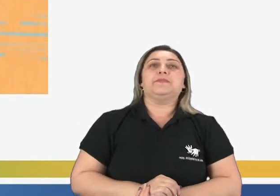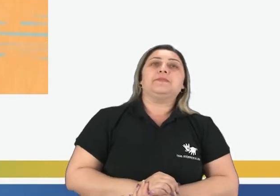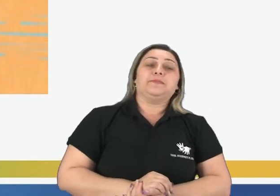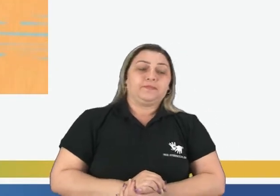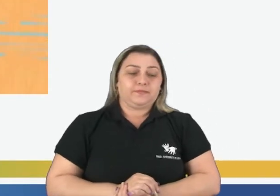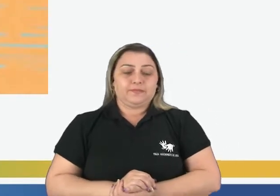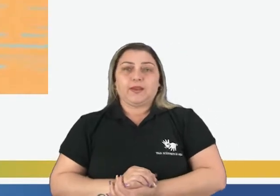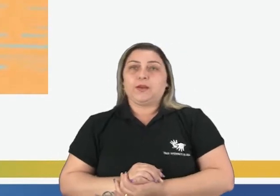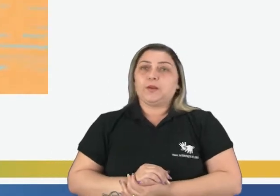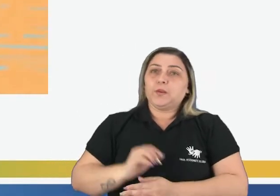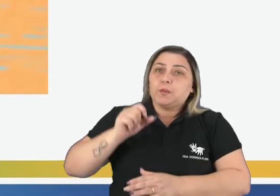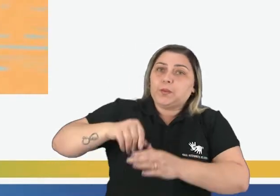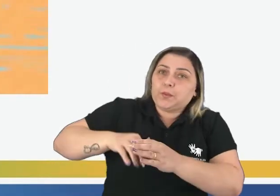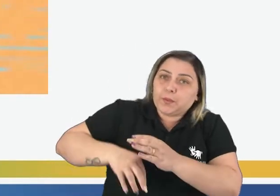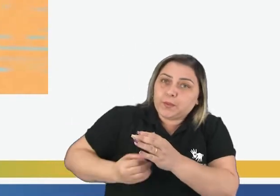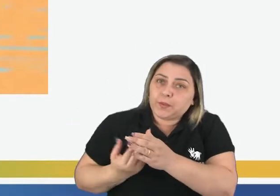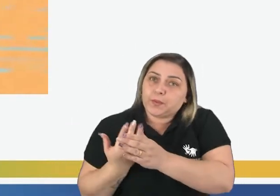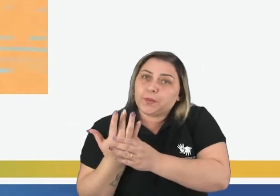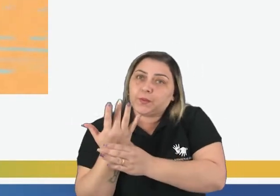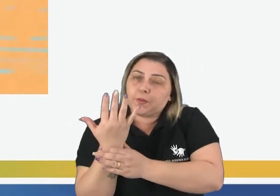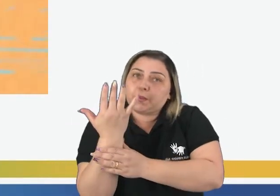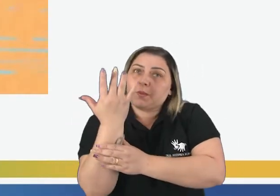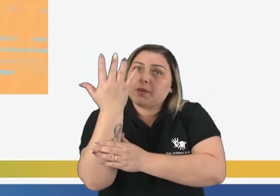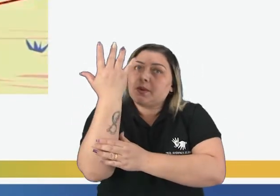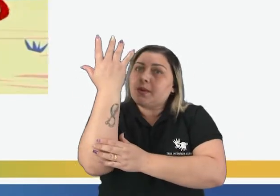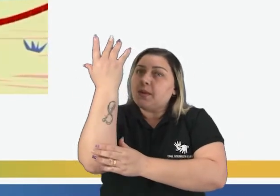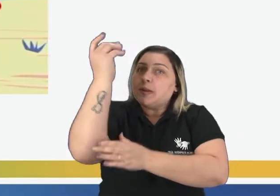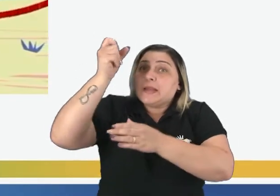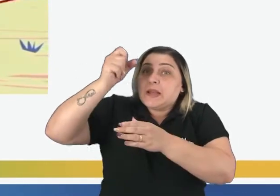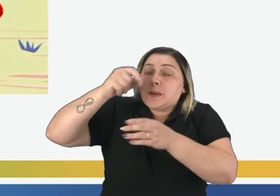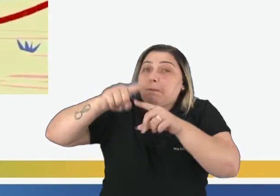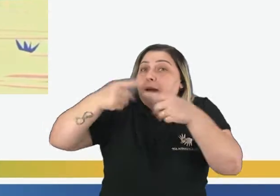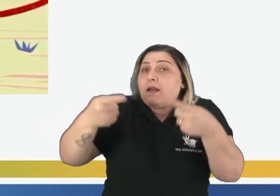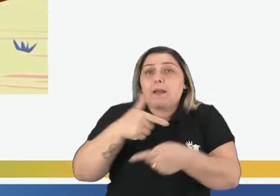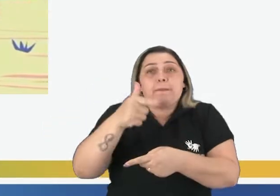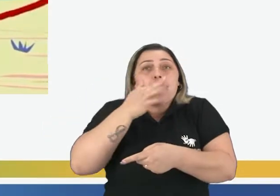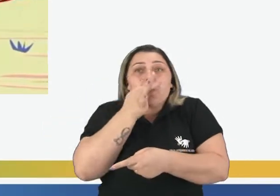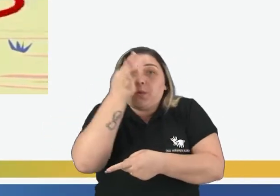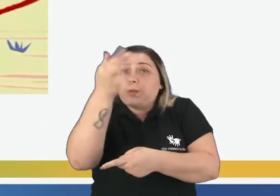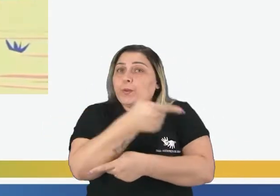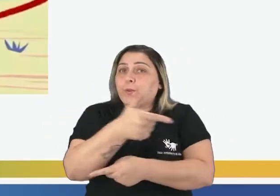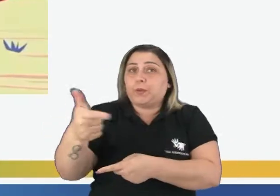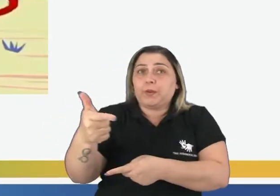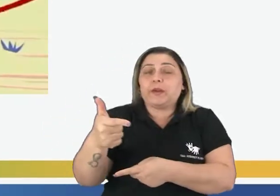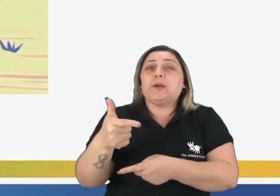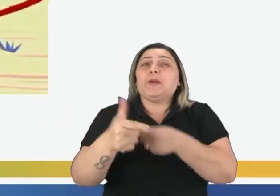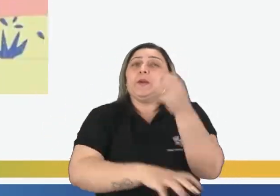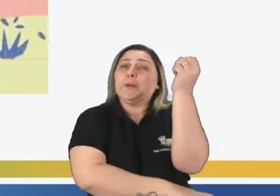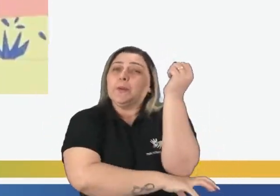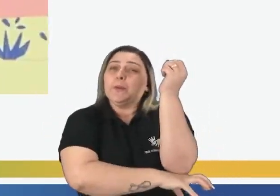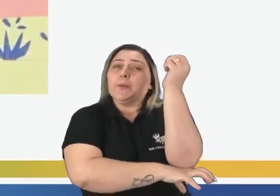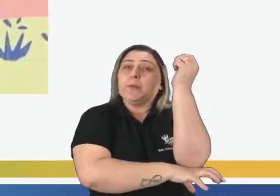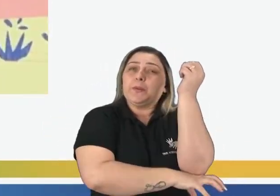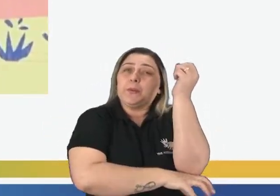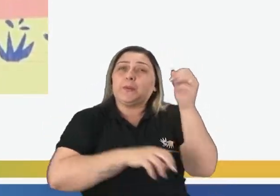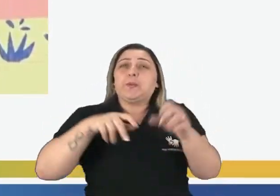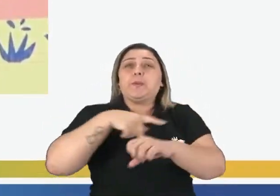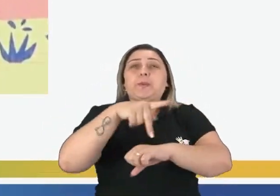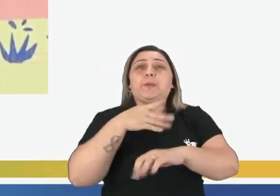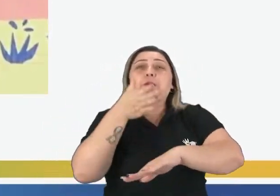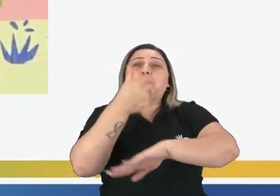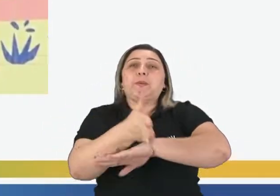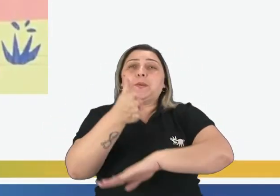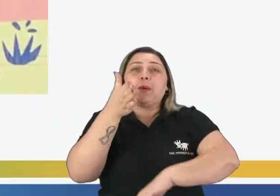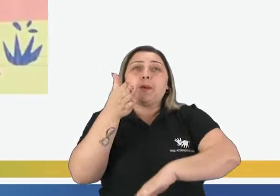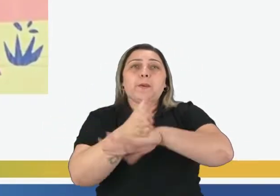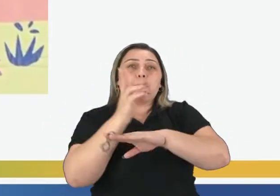Quando nasci, a crise me pegou. Não era mais semente, mas também não tinha flor. Eu quis sair, andar pelo país, mas quando